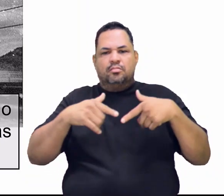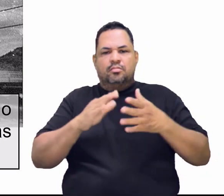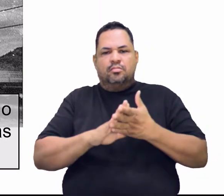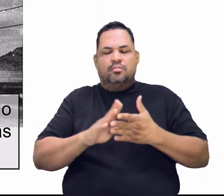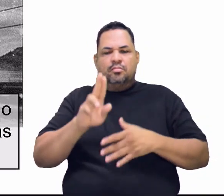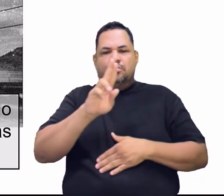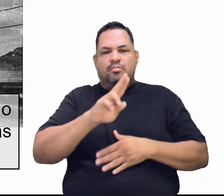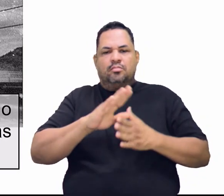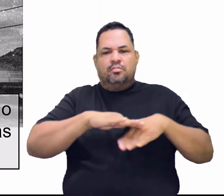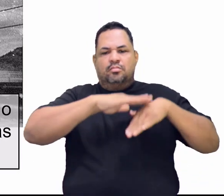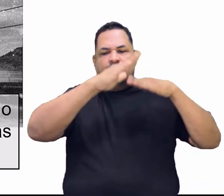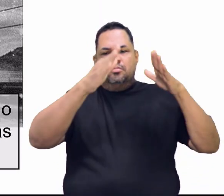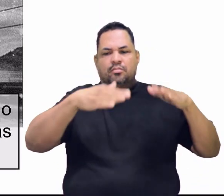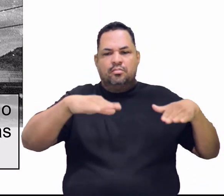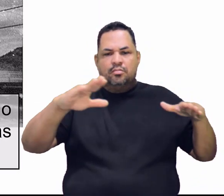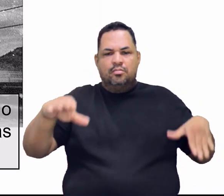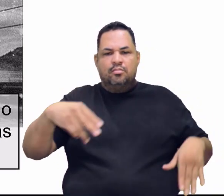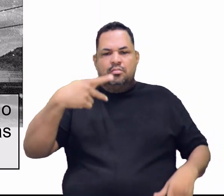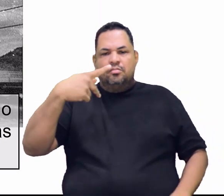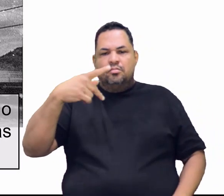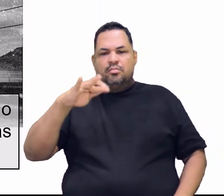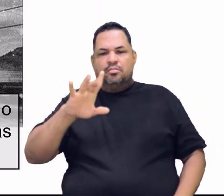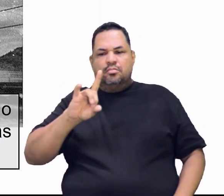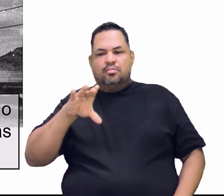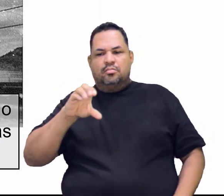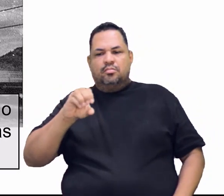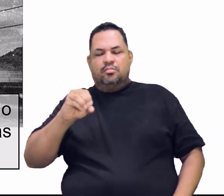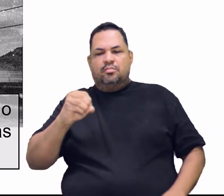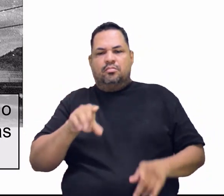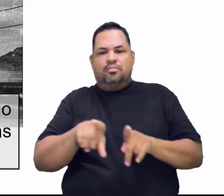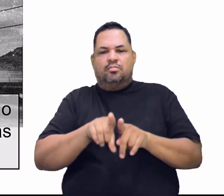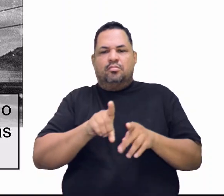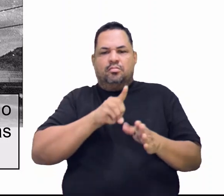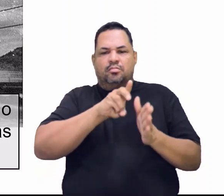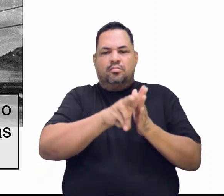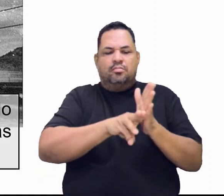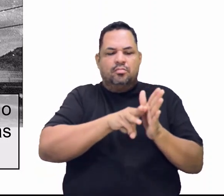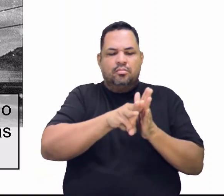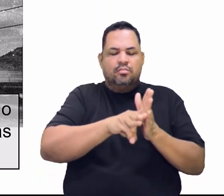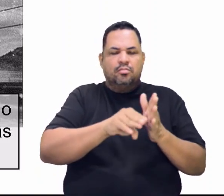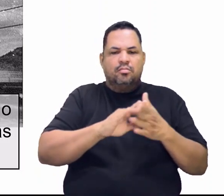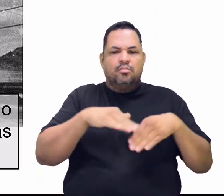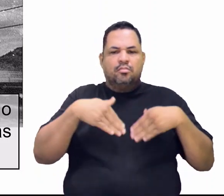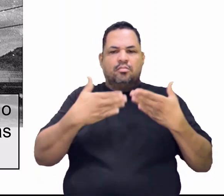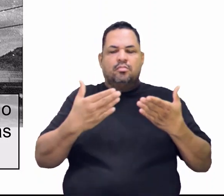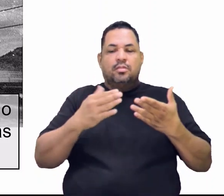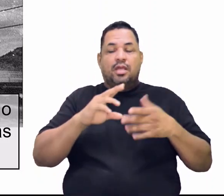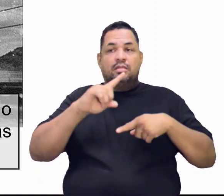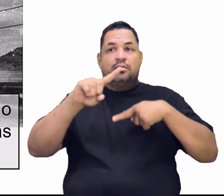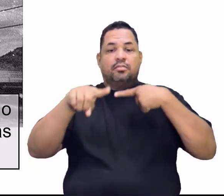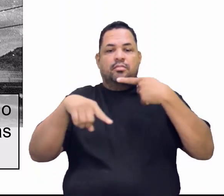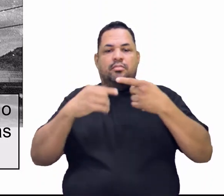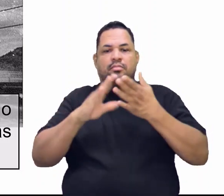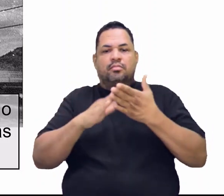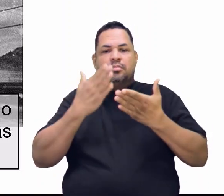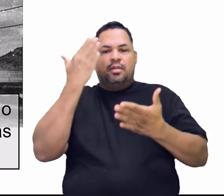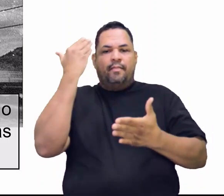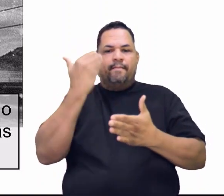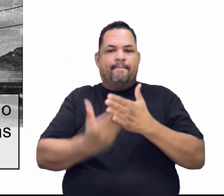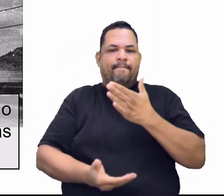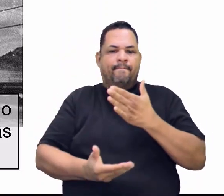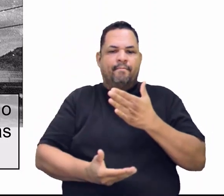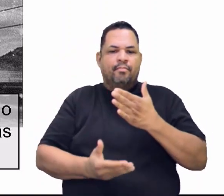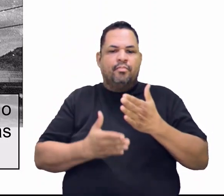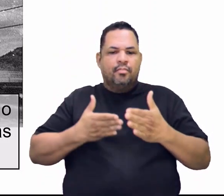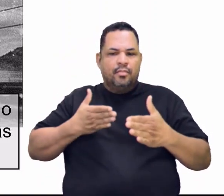produção pelo Oceano Pacífico e também pelo Rio Madeira. Só que com o tempo eles vão